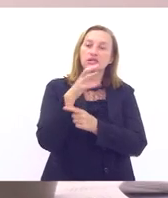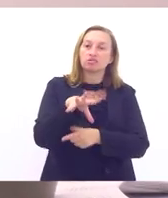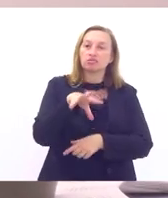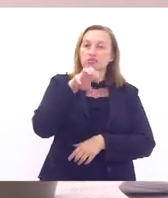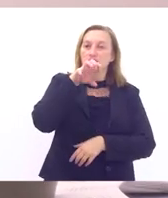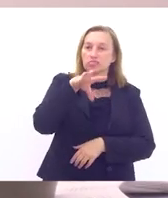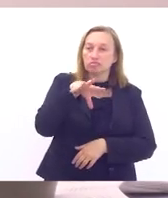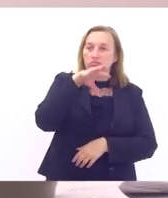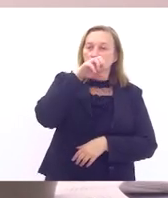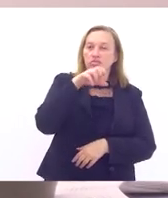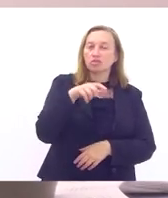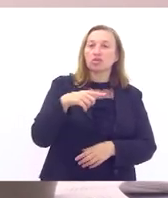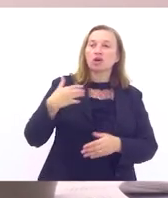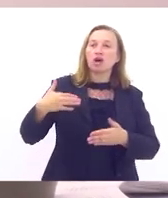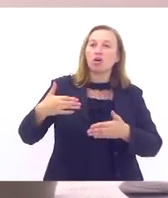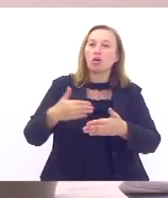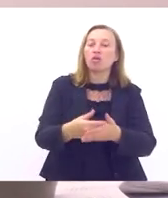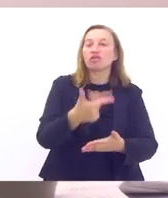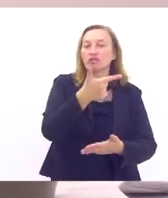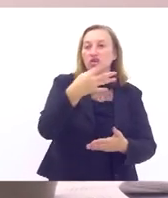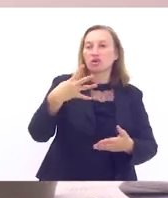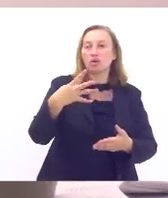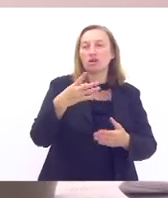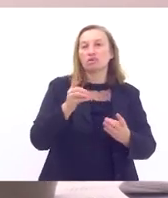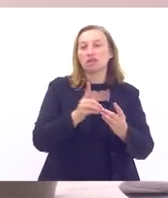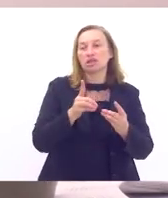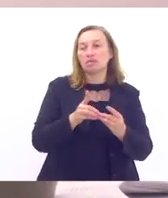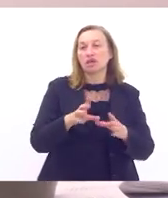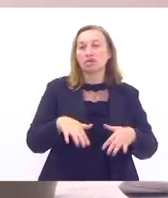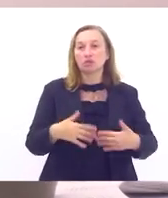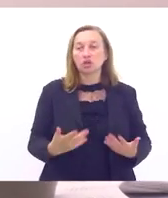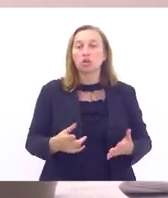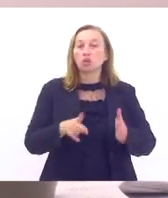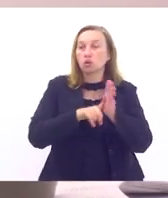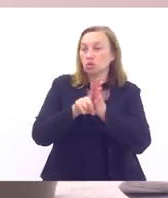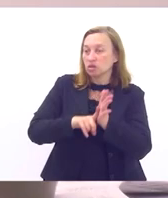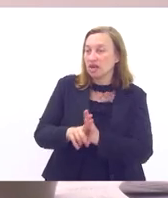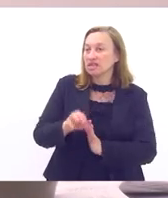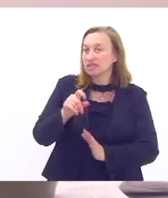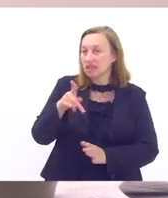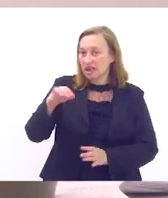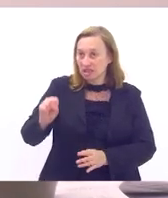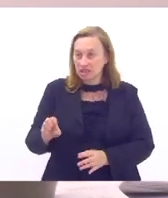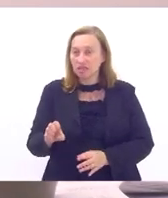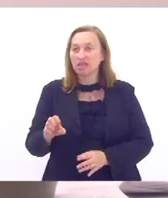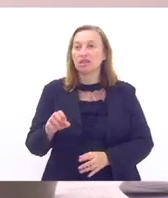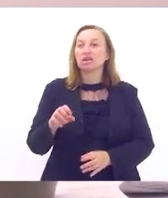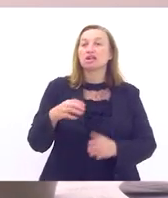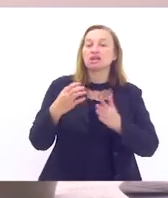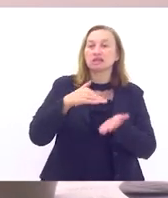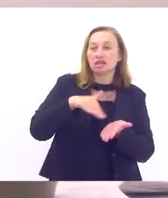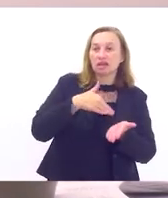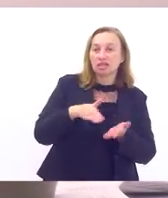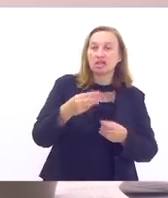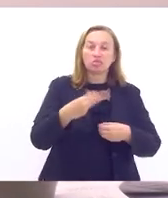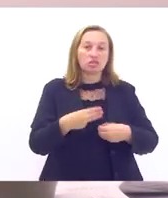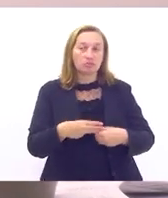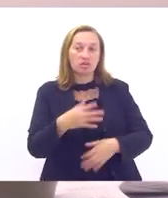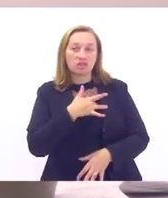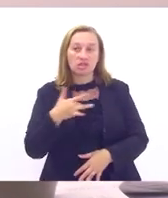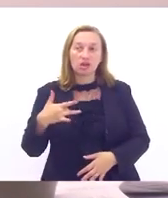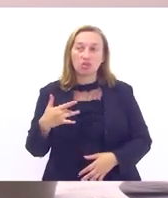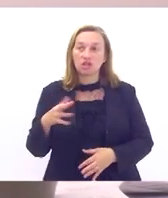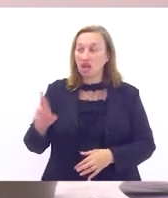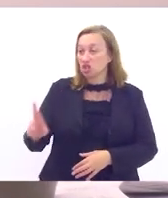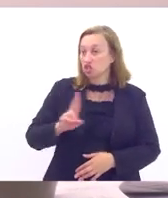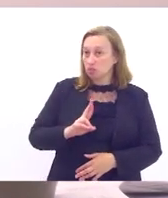inteiro fez 24 atendimentos. Né? E consultei a SES, consultei a Secretaria Municipal de Saúde e a resposta da gerência de